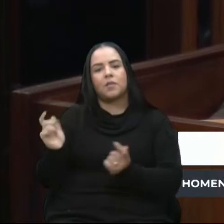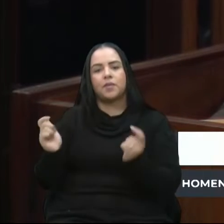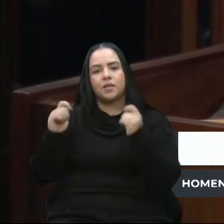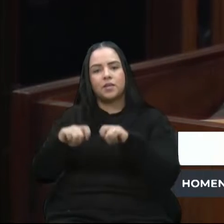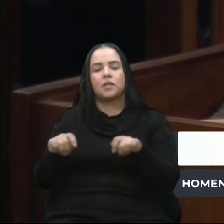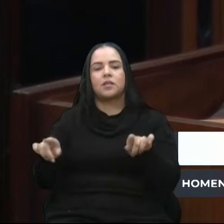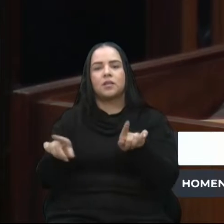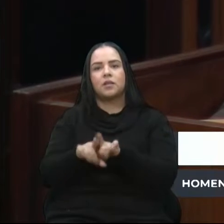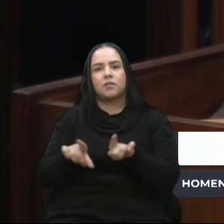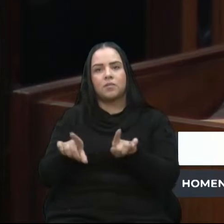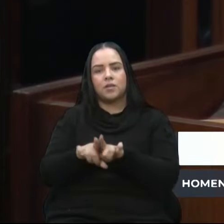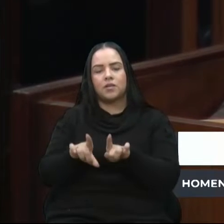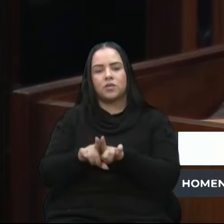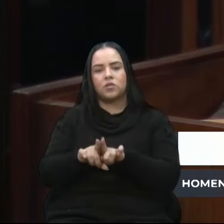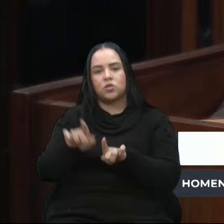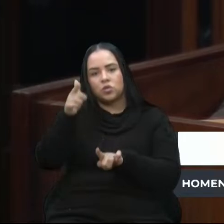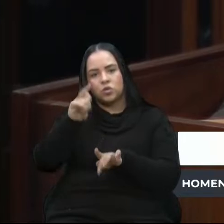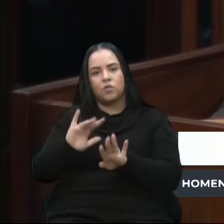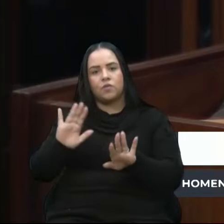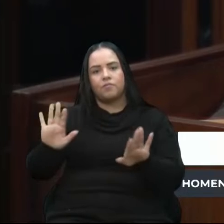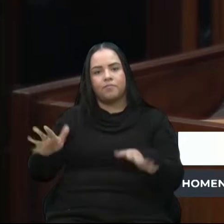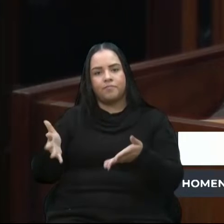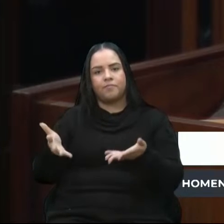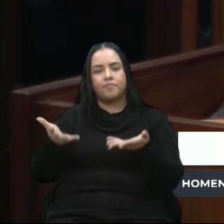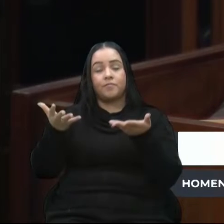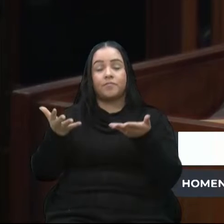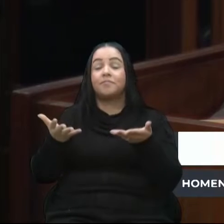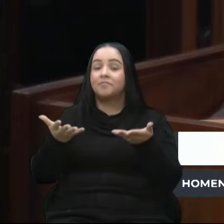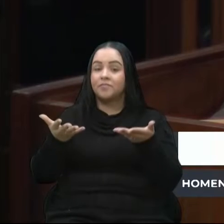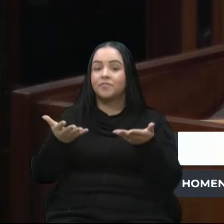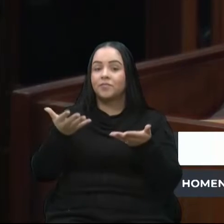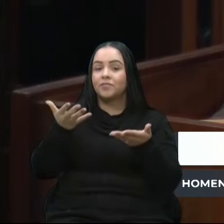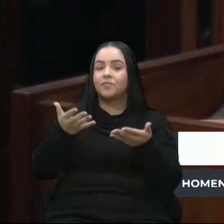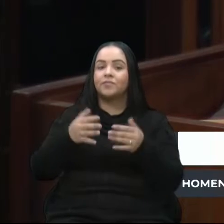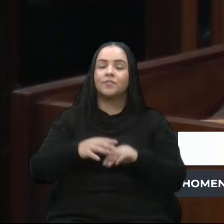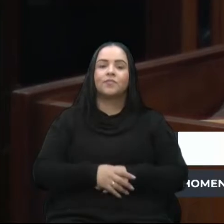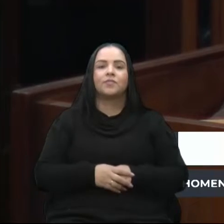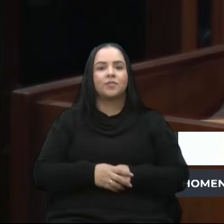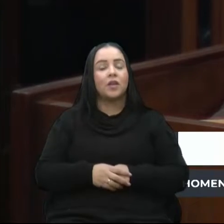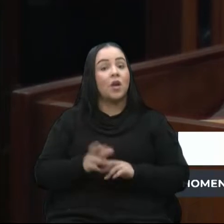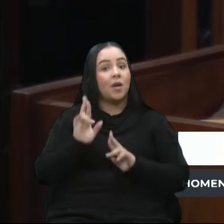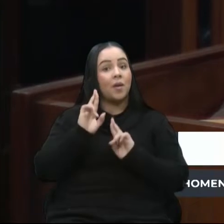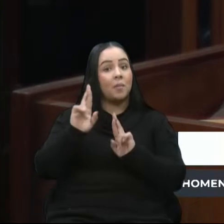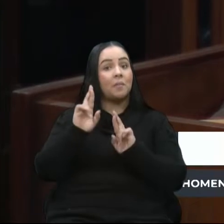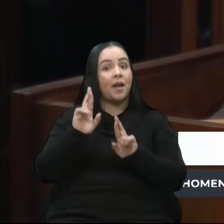de reavivar. Tomara que seja uma profecia,